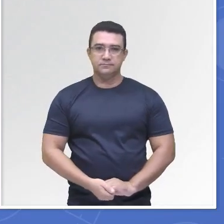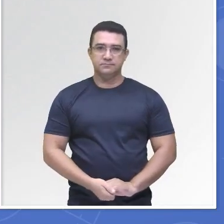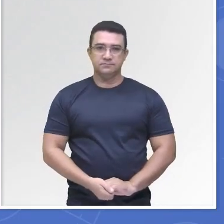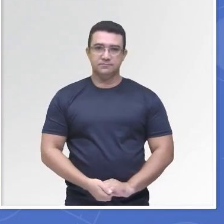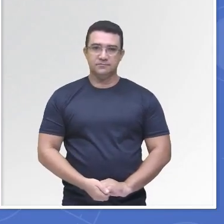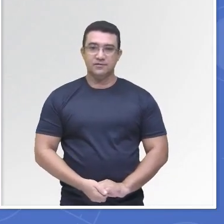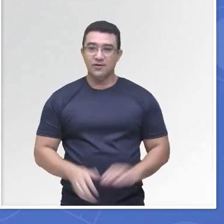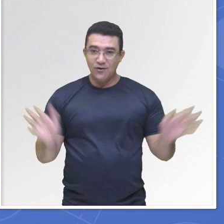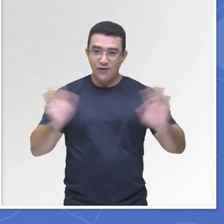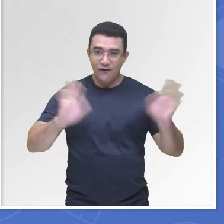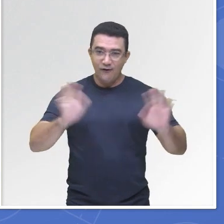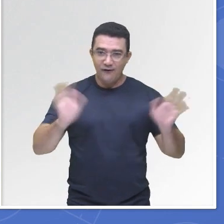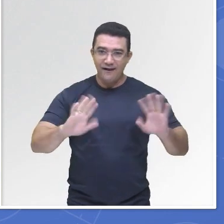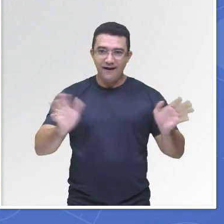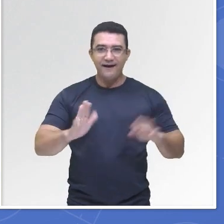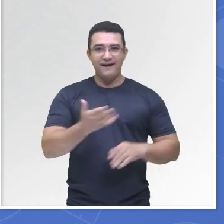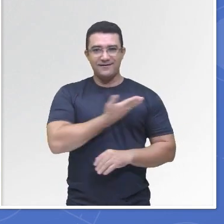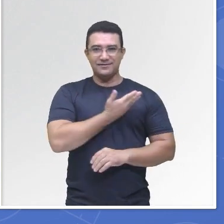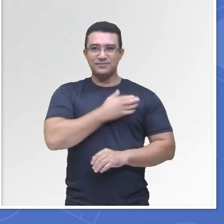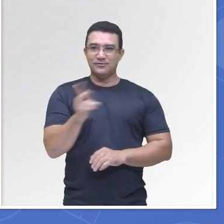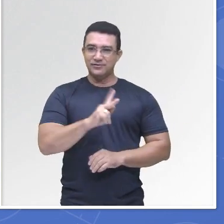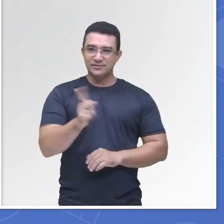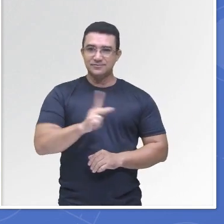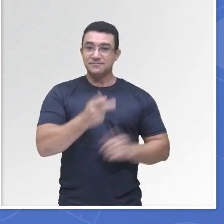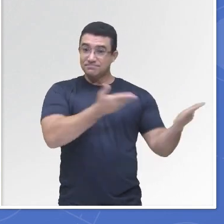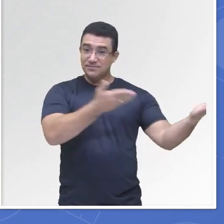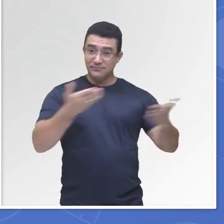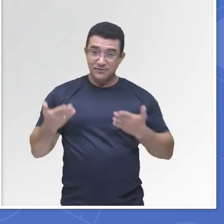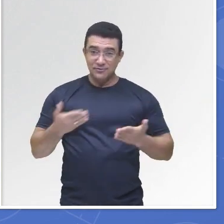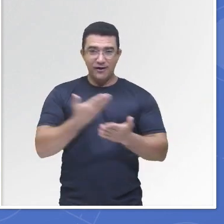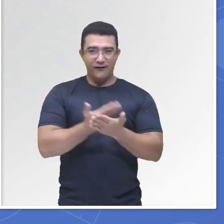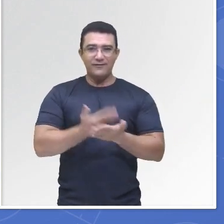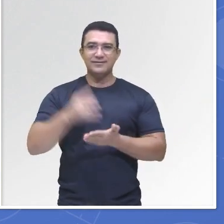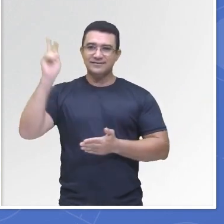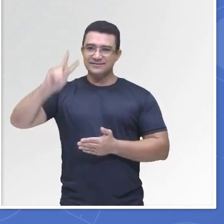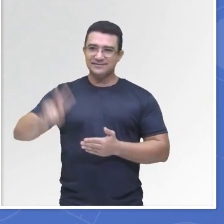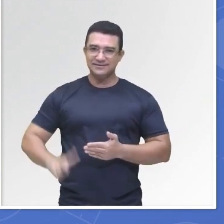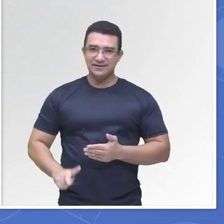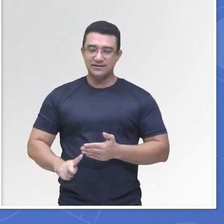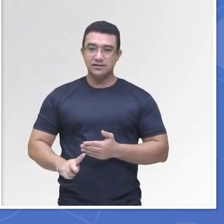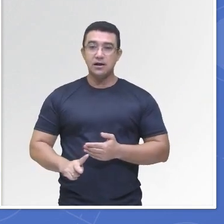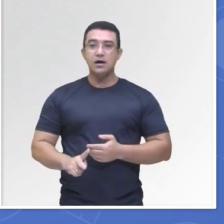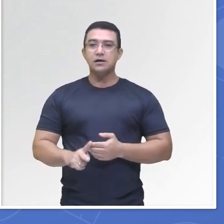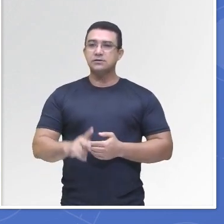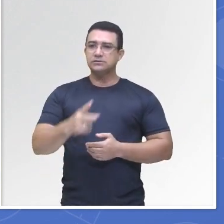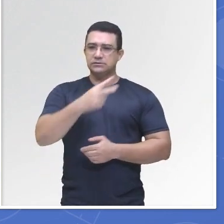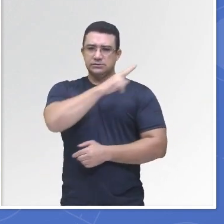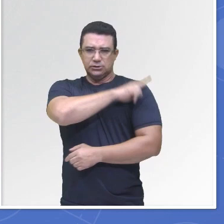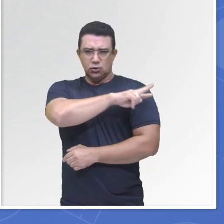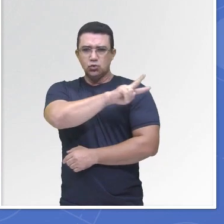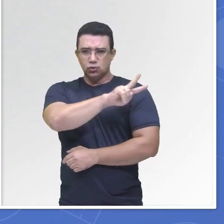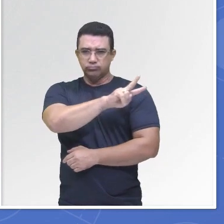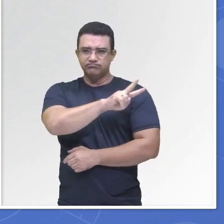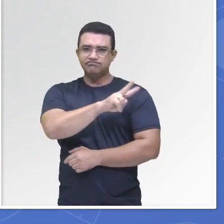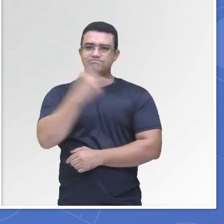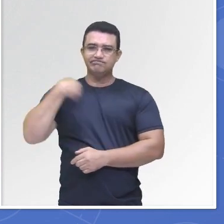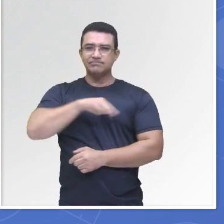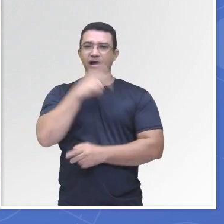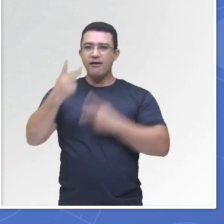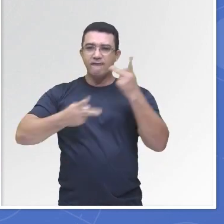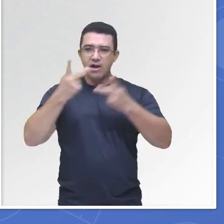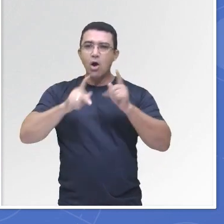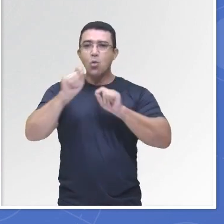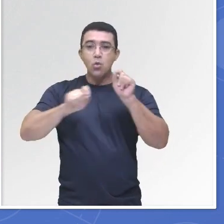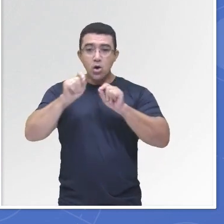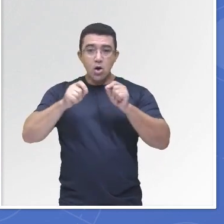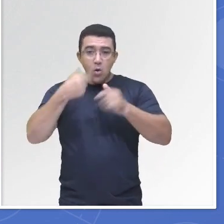colegas professores, sejam bem-vindos a mais uma aula de História, agora do segundo ano, e a gente vai falar sobre o